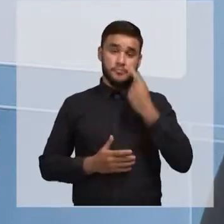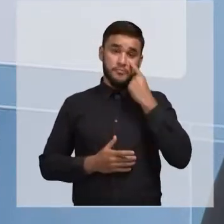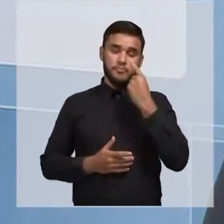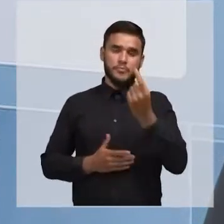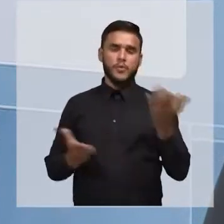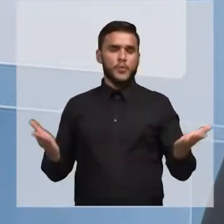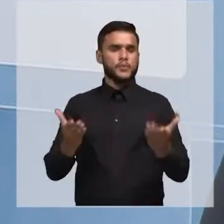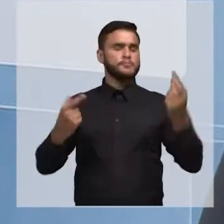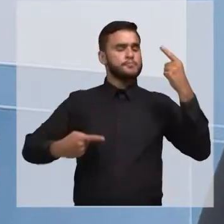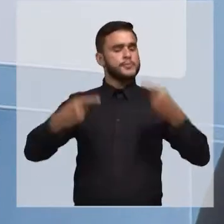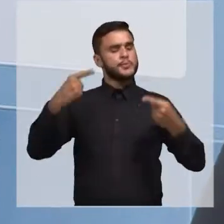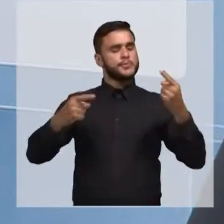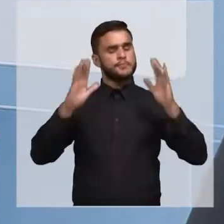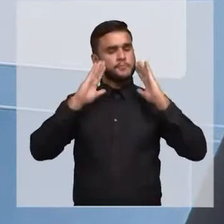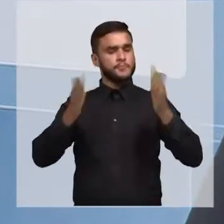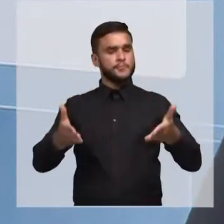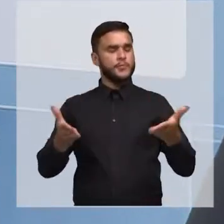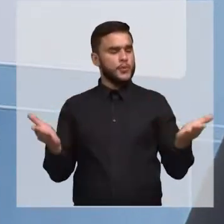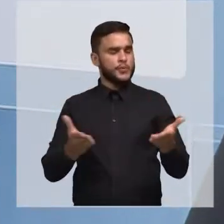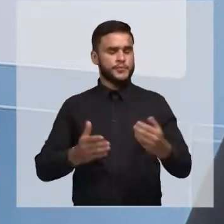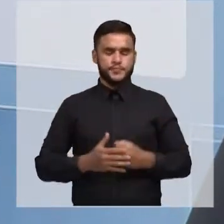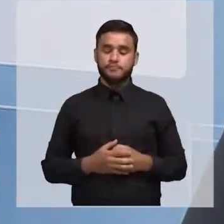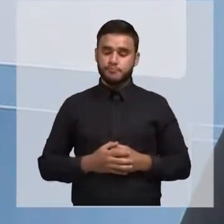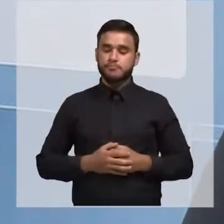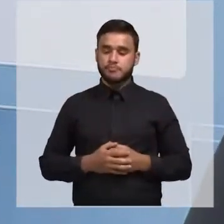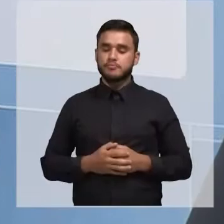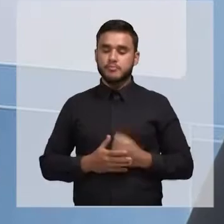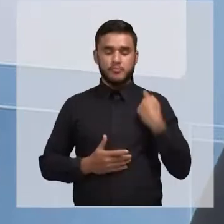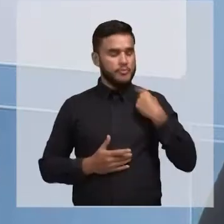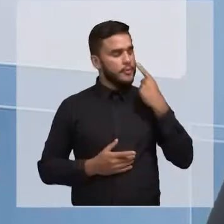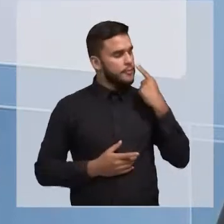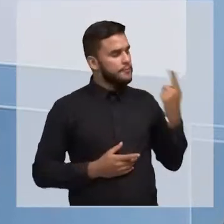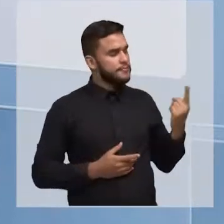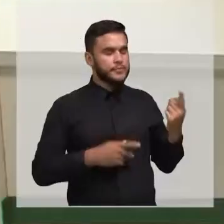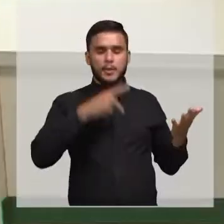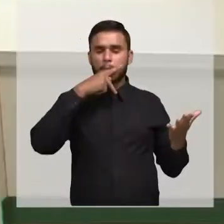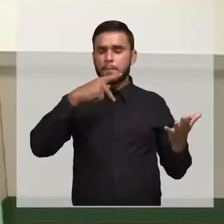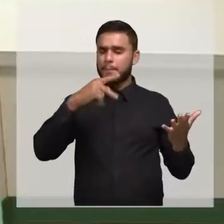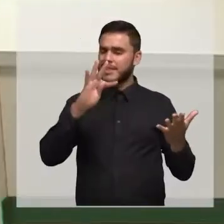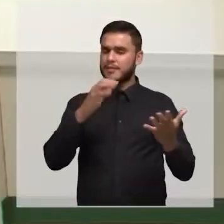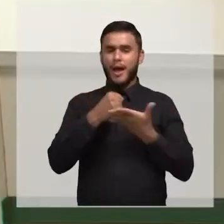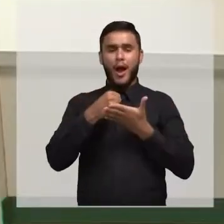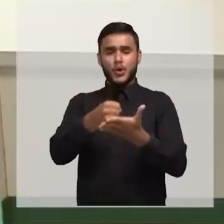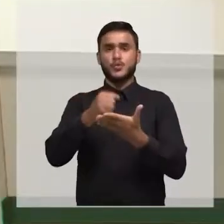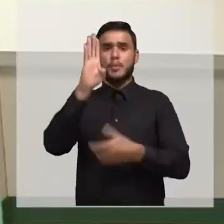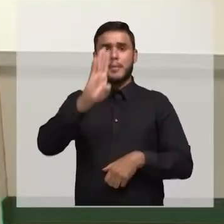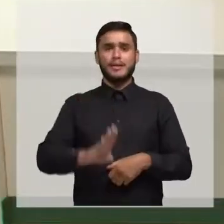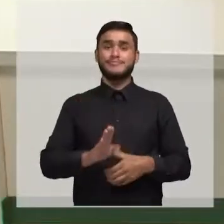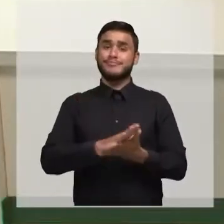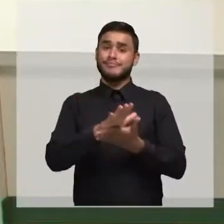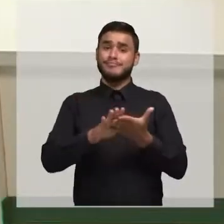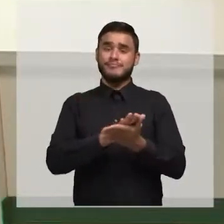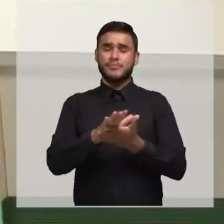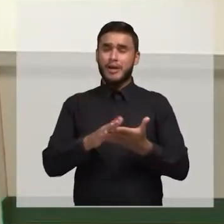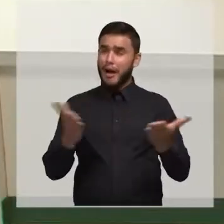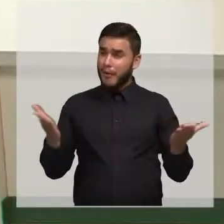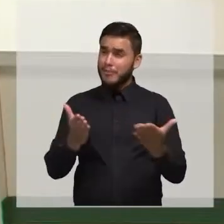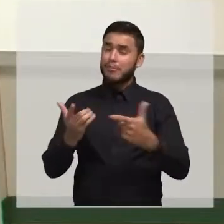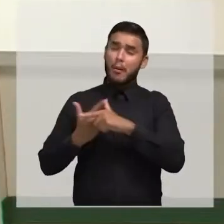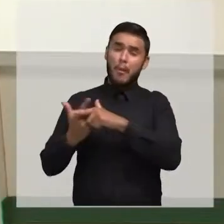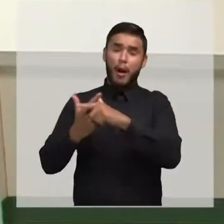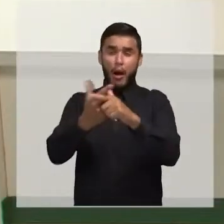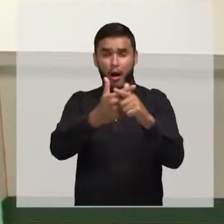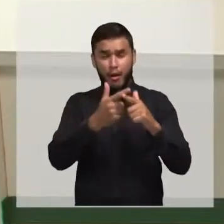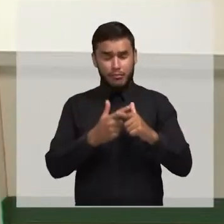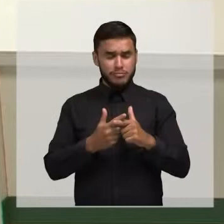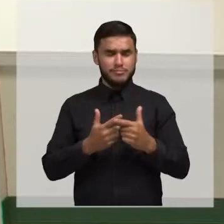política agora. Luiz, eu dizia que é um desserviço a mesmo que o PT faz ao país, colocando o Brasil em mais insegurança jurídica,